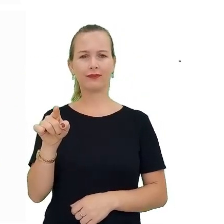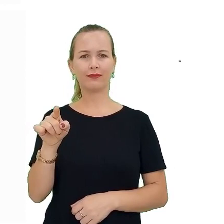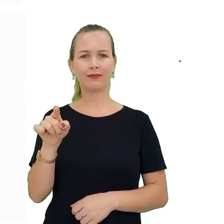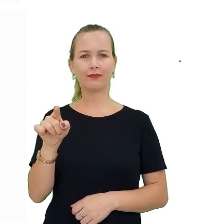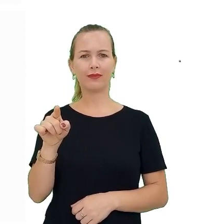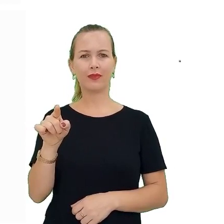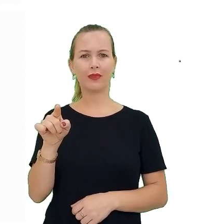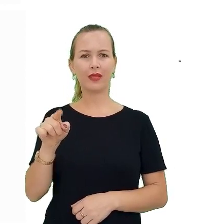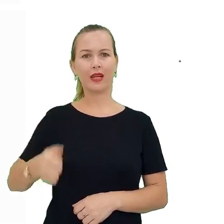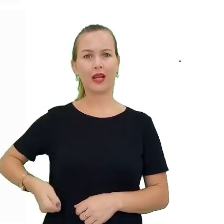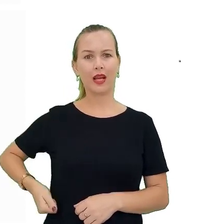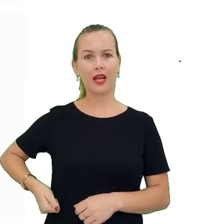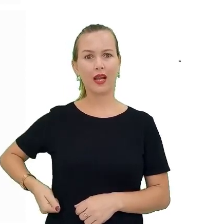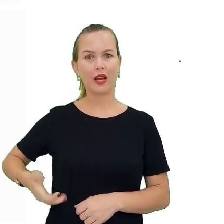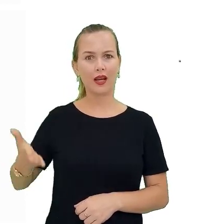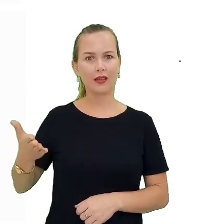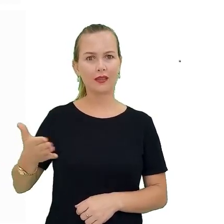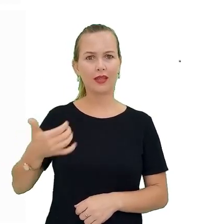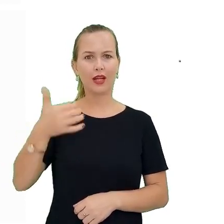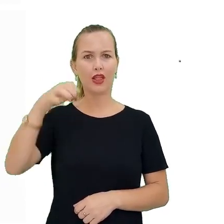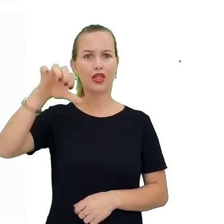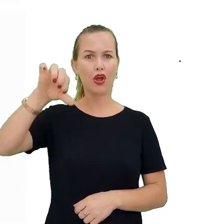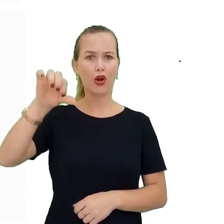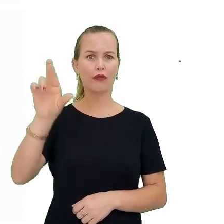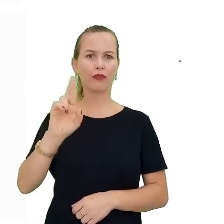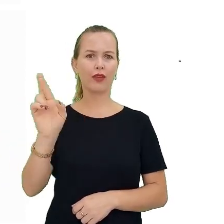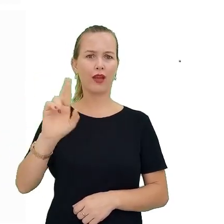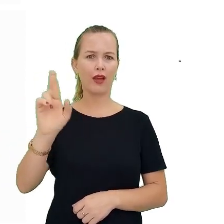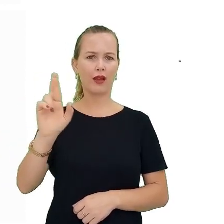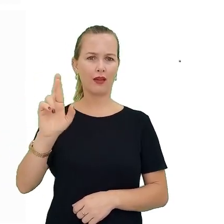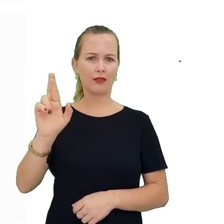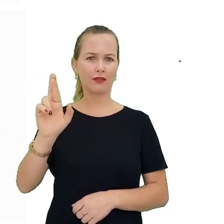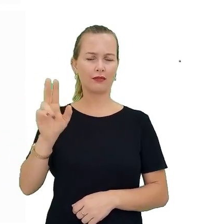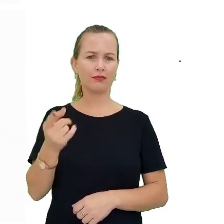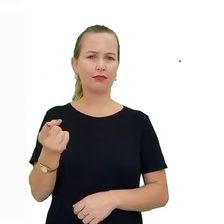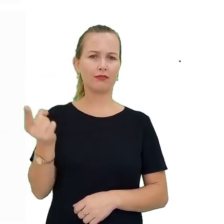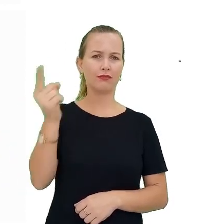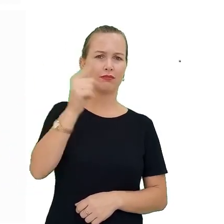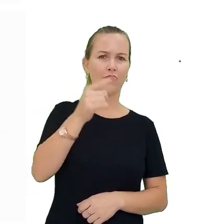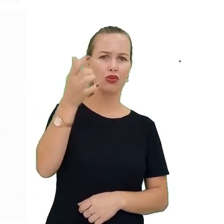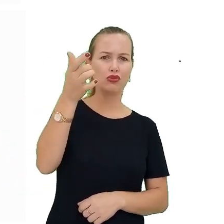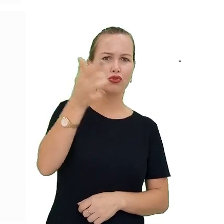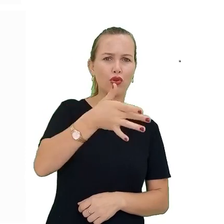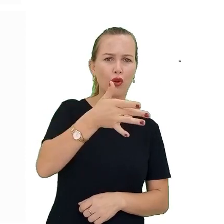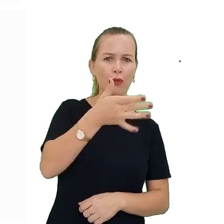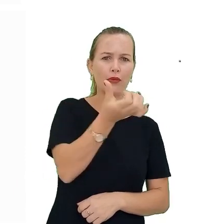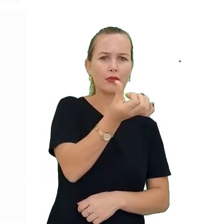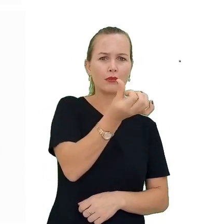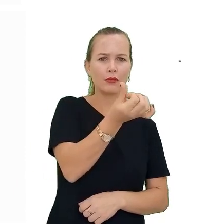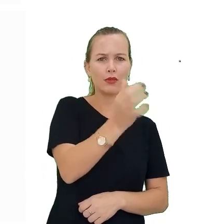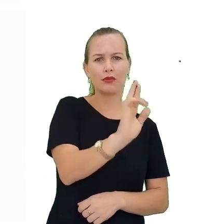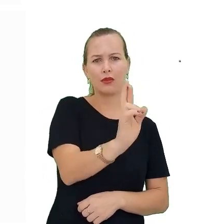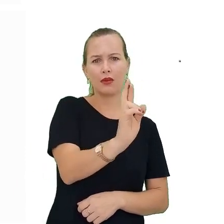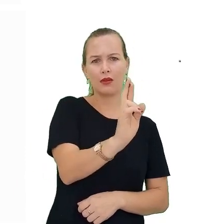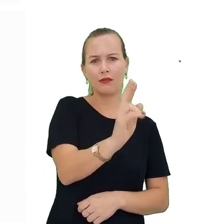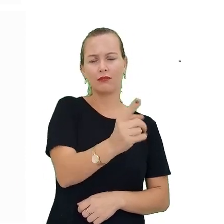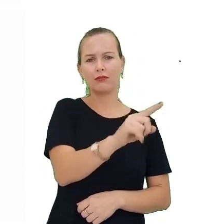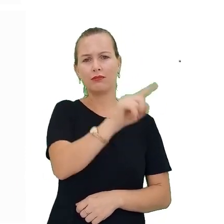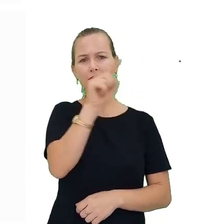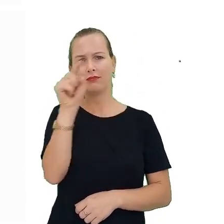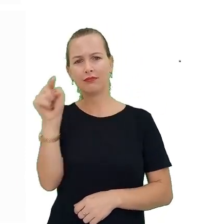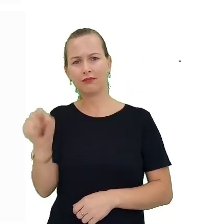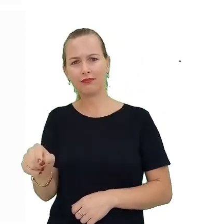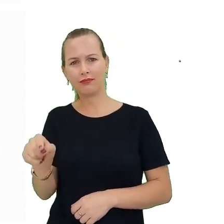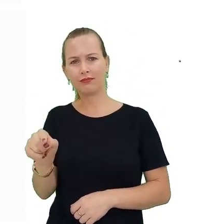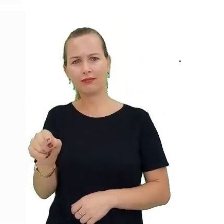Na terceira linha gastou-se mais R$ 9 dos 15 que sobrou, restando 6. E por